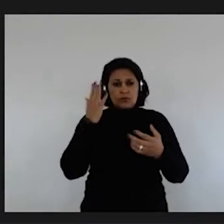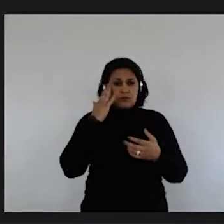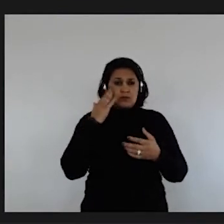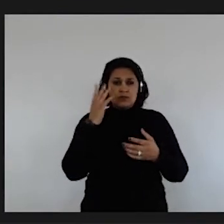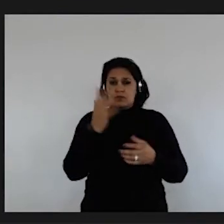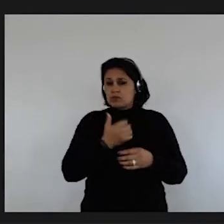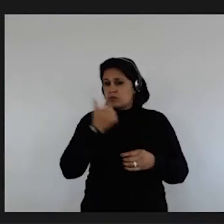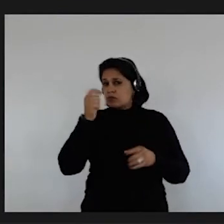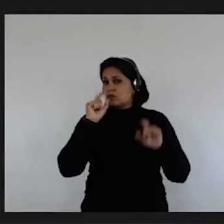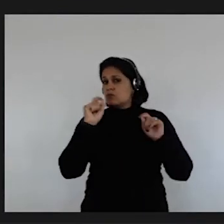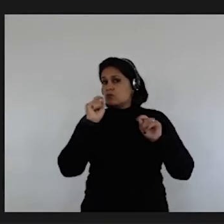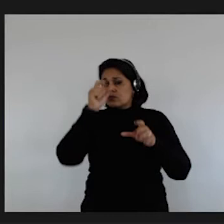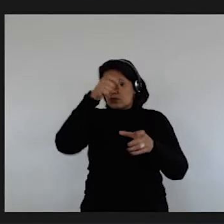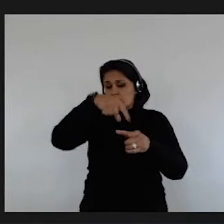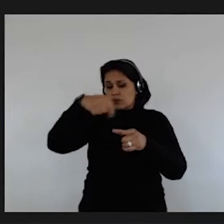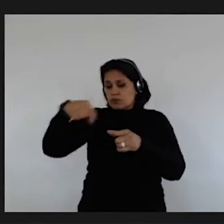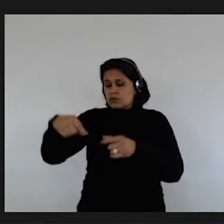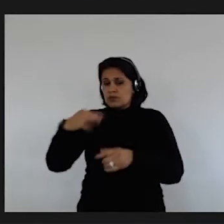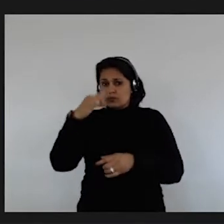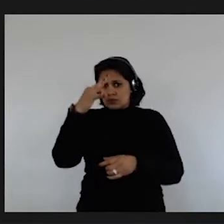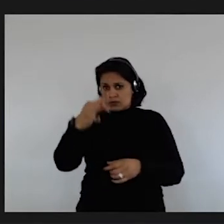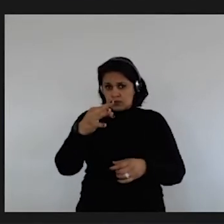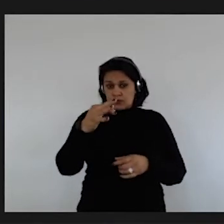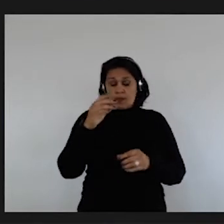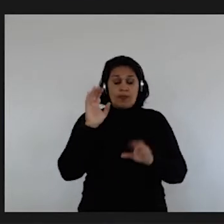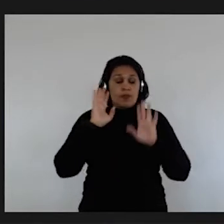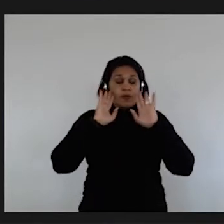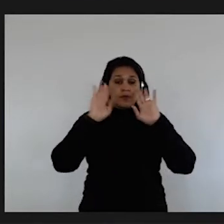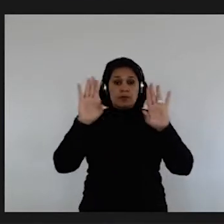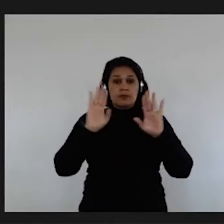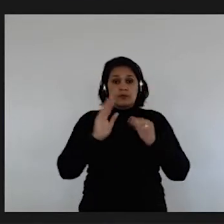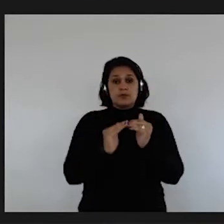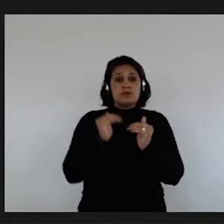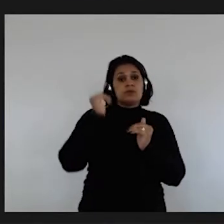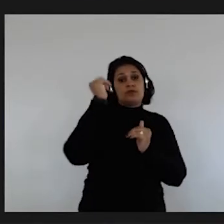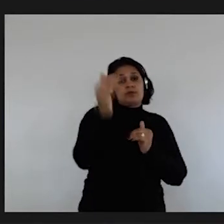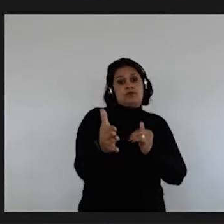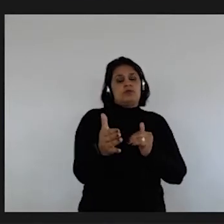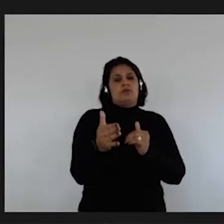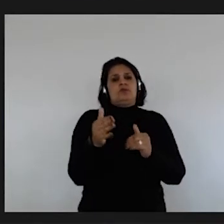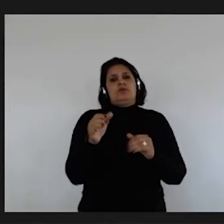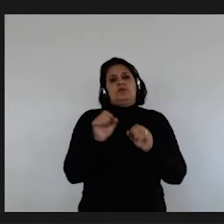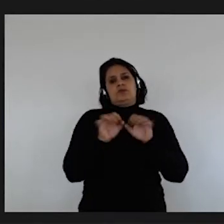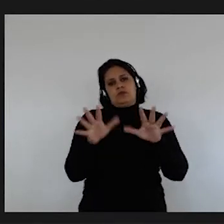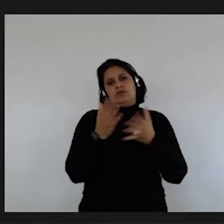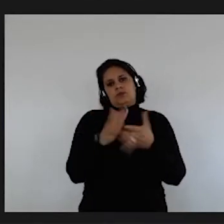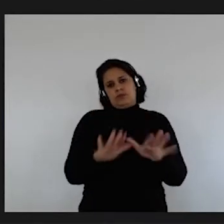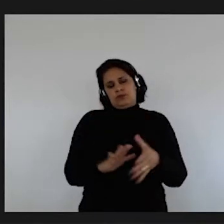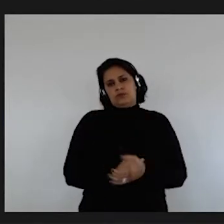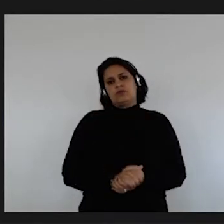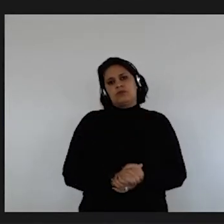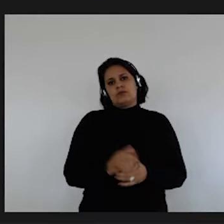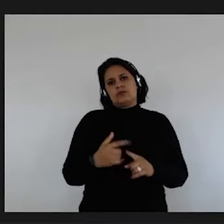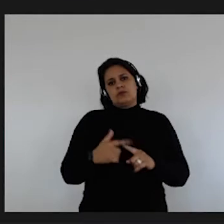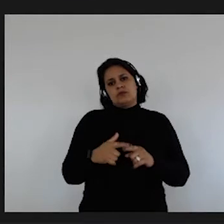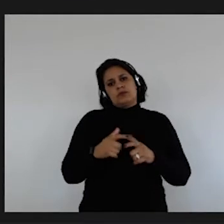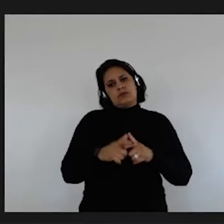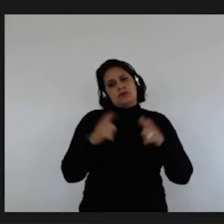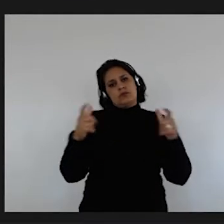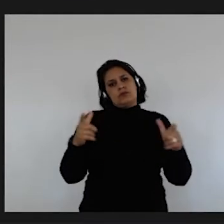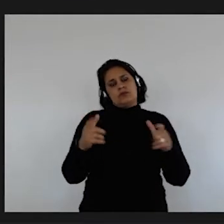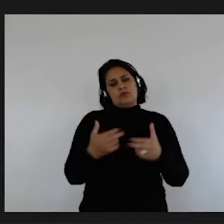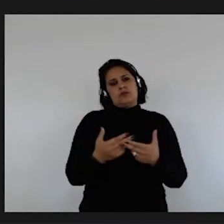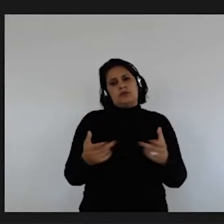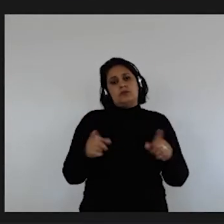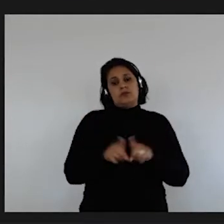plantar, especialmente na pós-pandemia. E aí a tecnologia, o manejo se impõe, pois aumentam a produtividade e